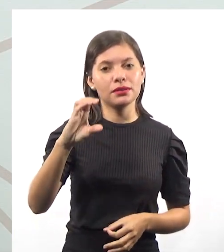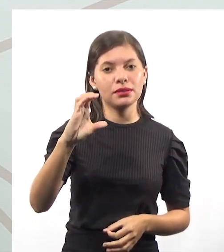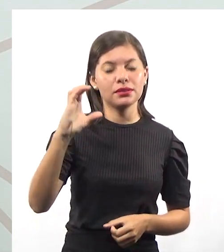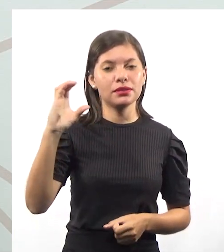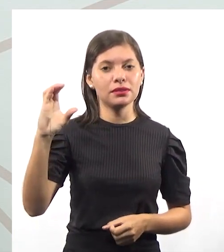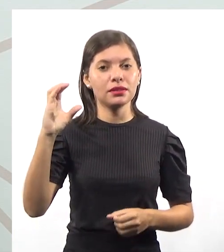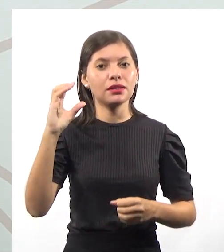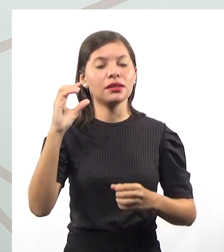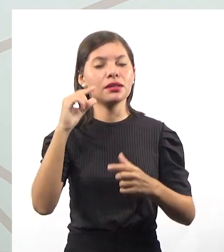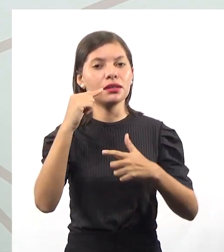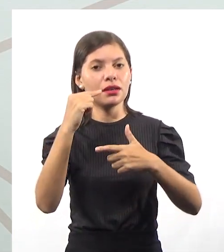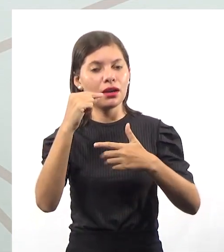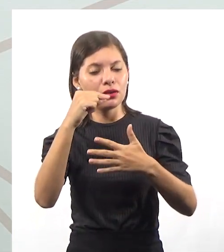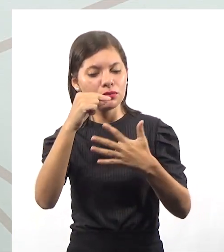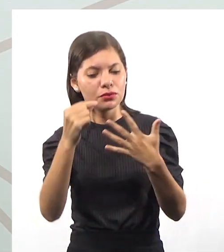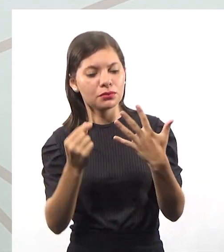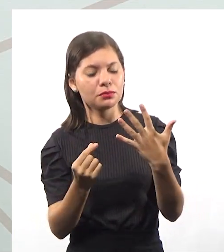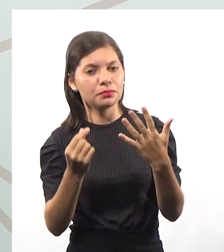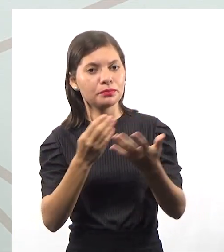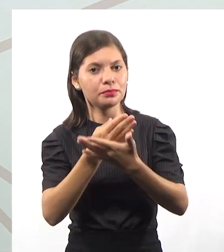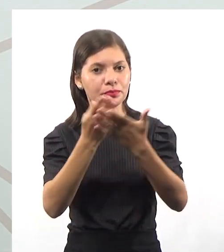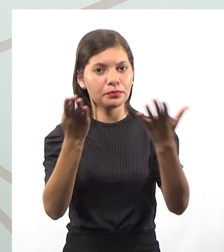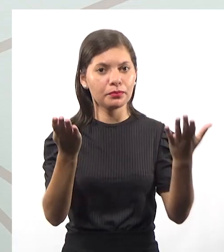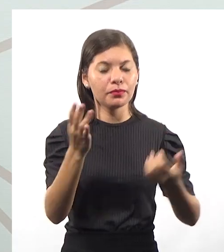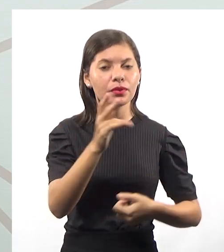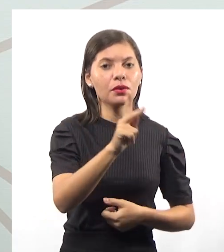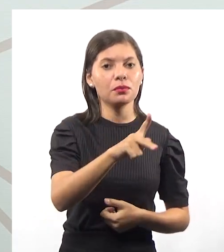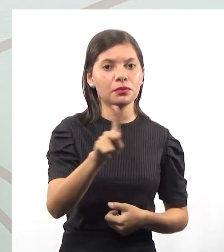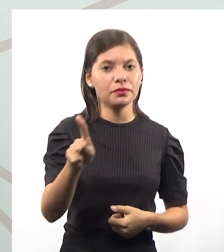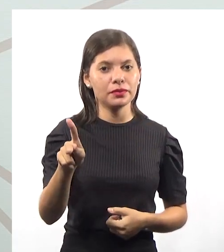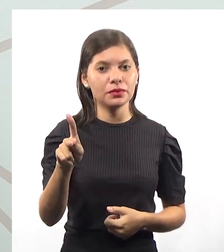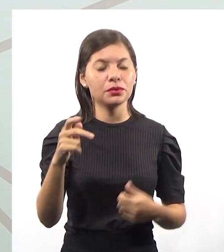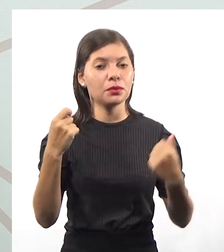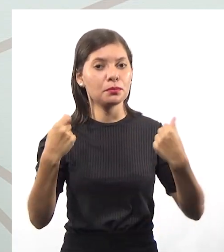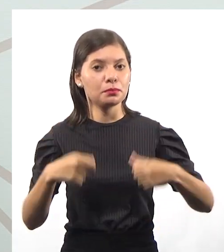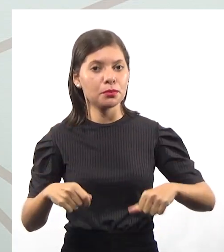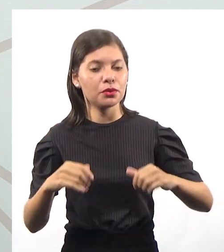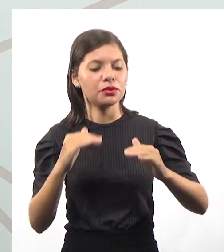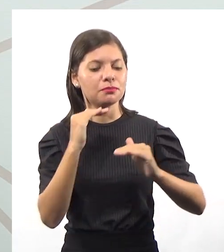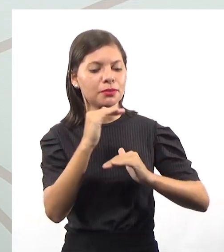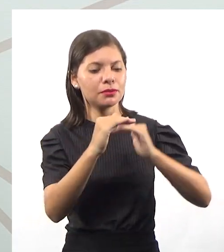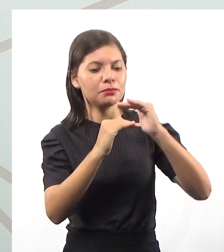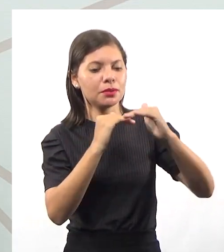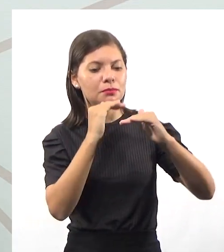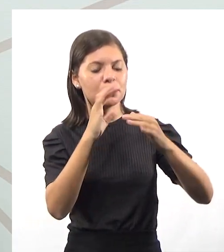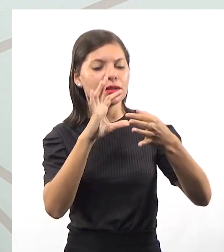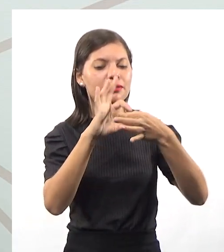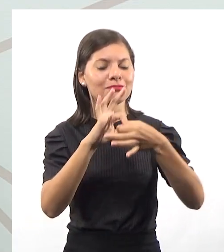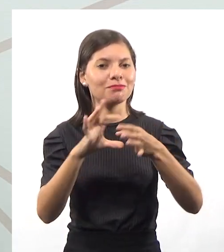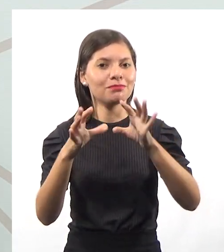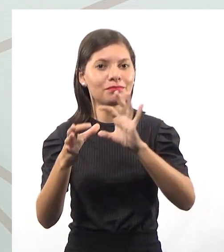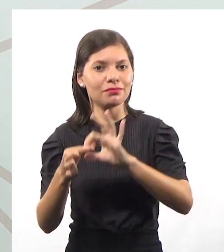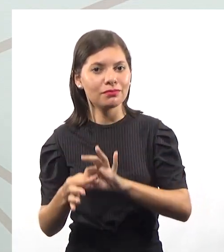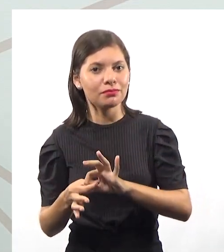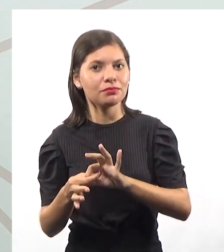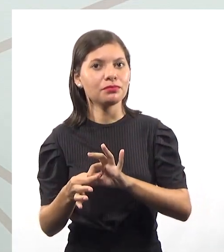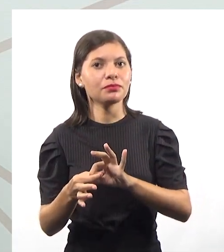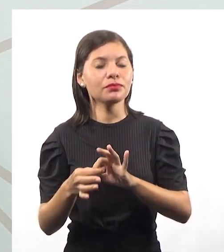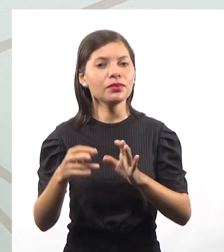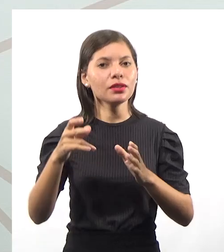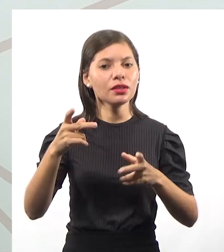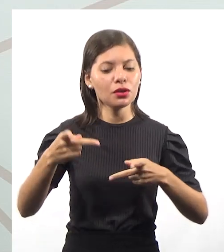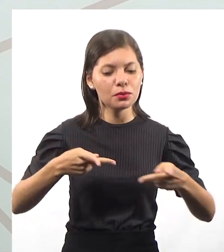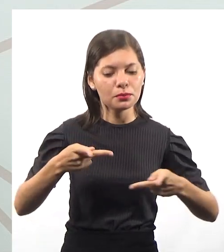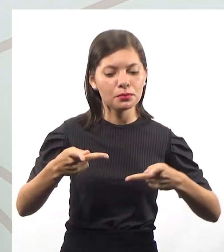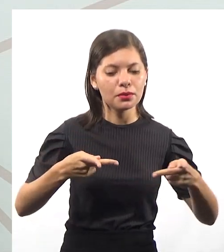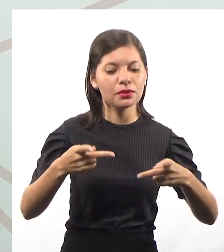na BNCC, que vai ser o instrumento para que você, enquanto professor, possa desenvolver e articular o seu